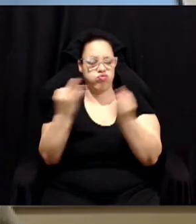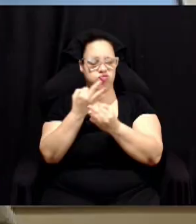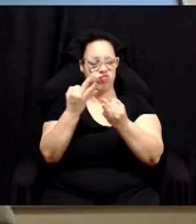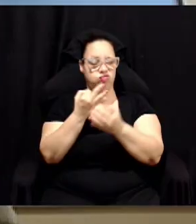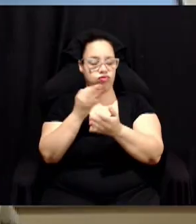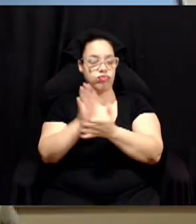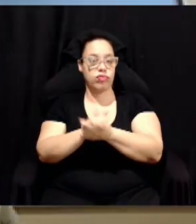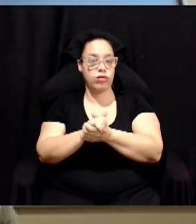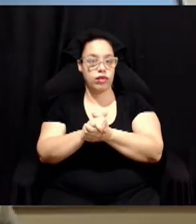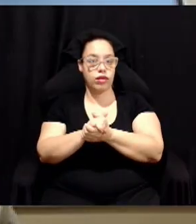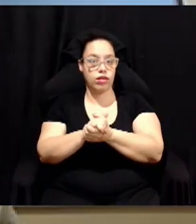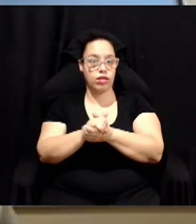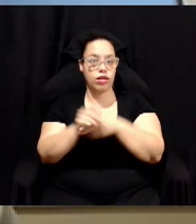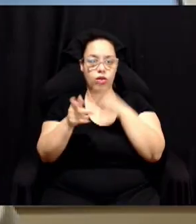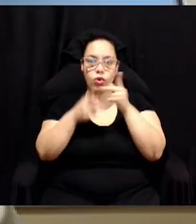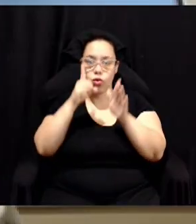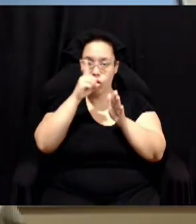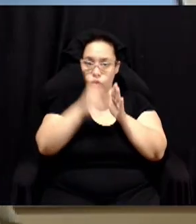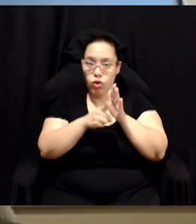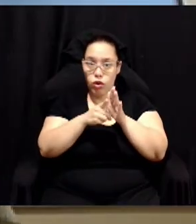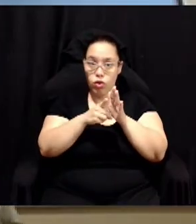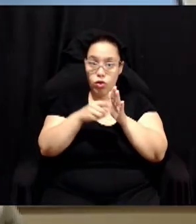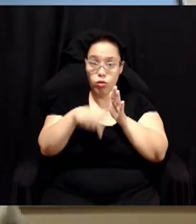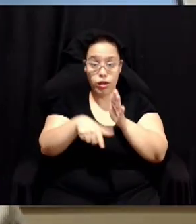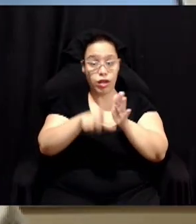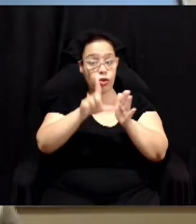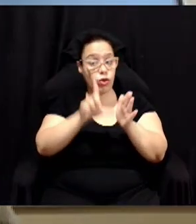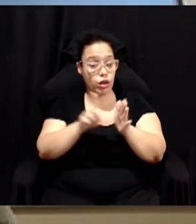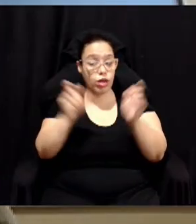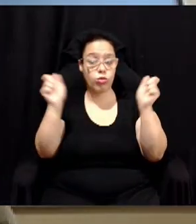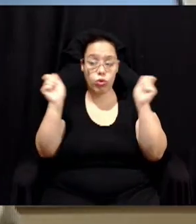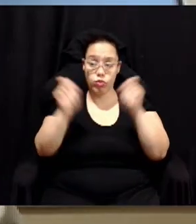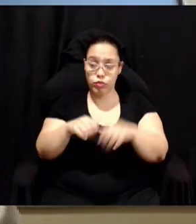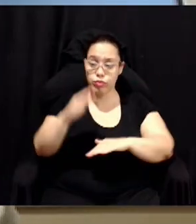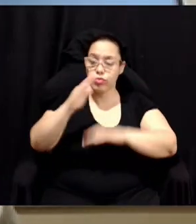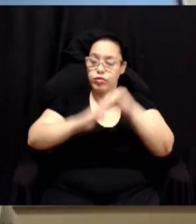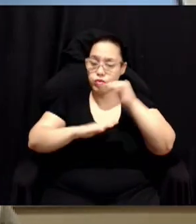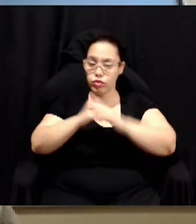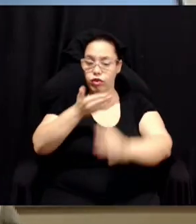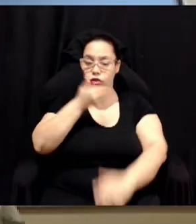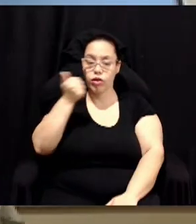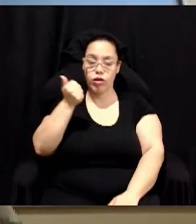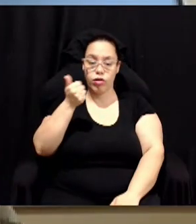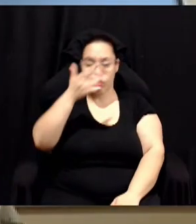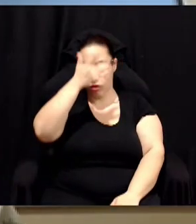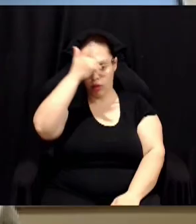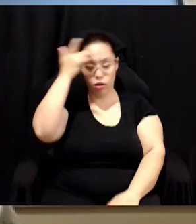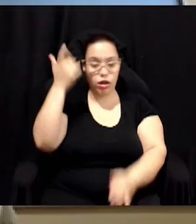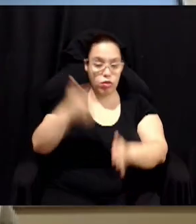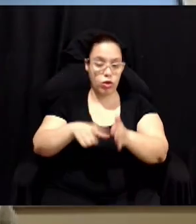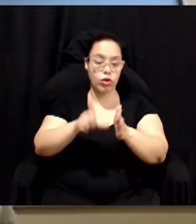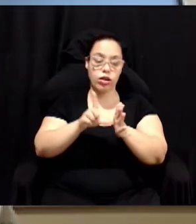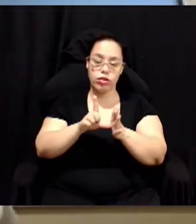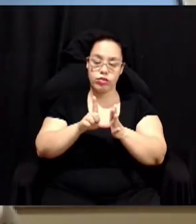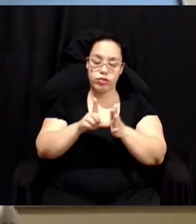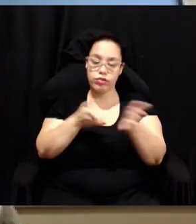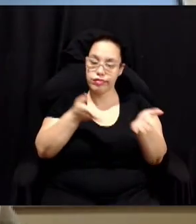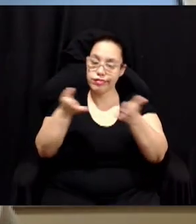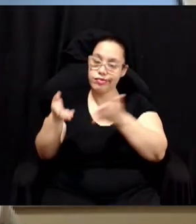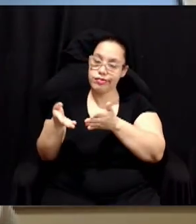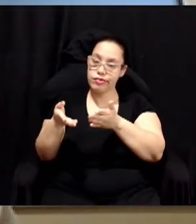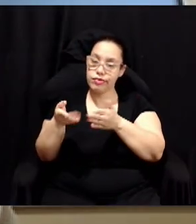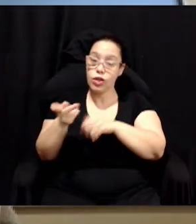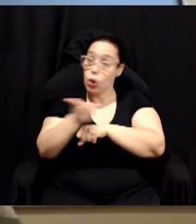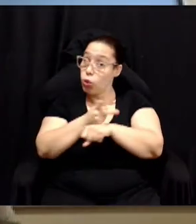poder se fazer o diagnóstico o mais cedo possível, poder tratar melhor as pessoas o mais cedo possível e permitir que as pessoas busquem